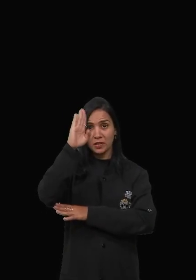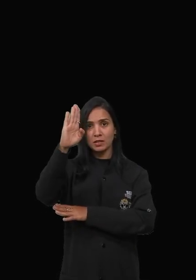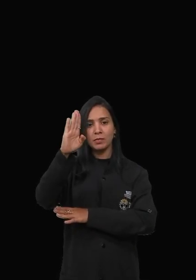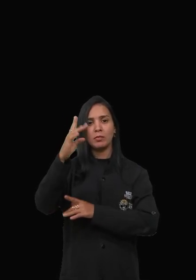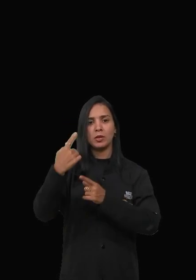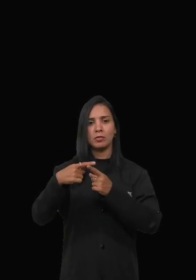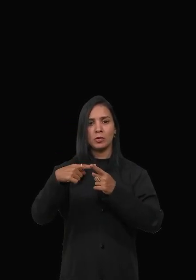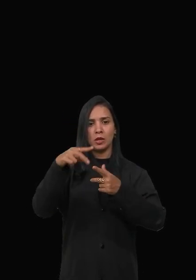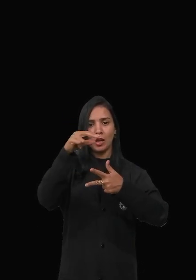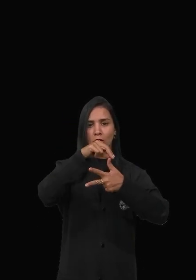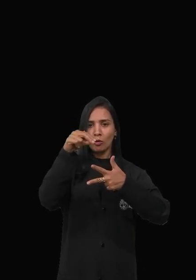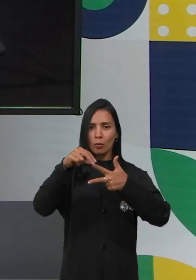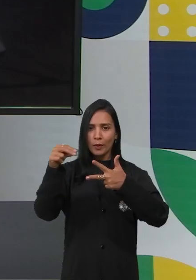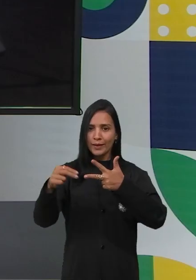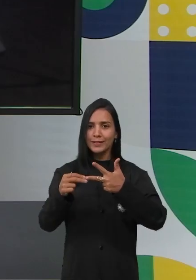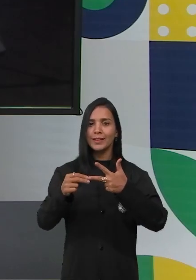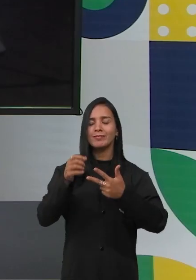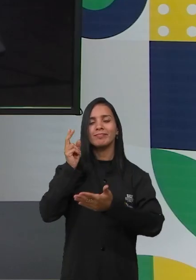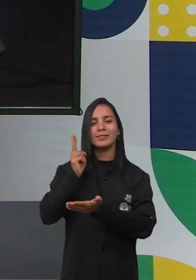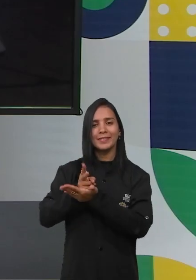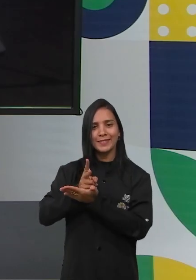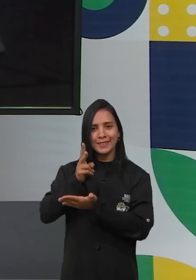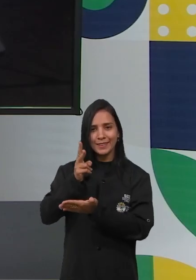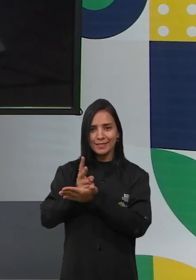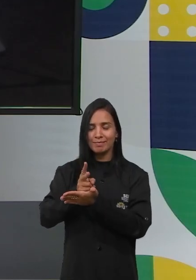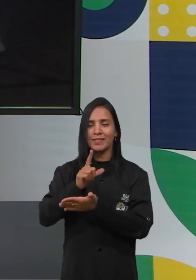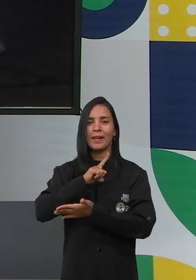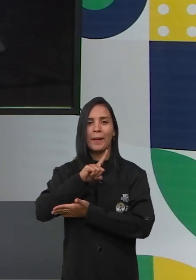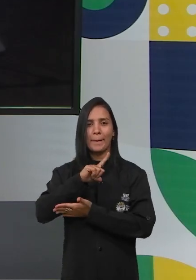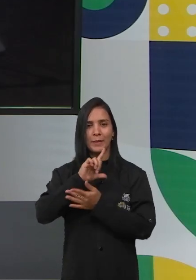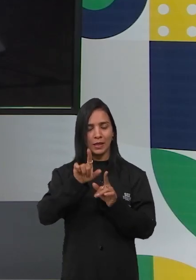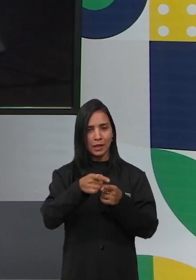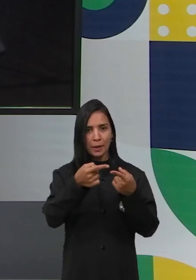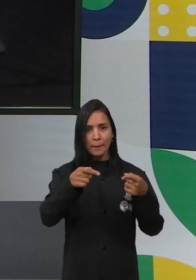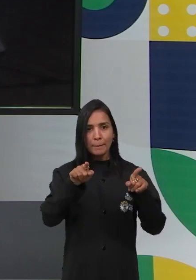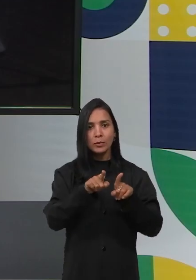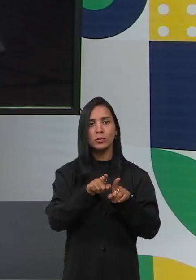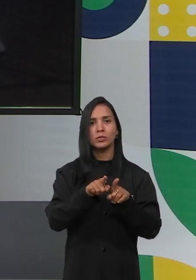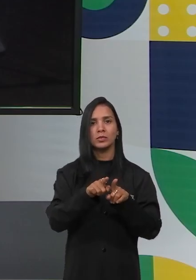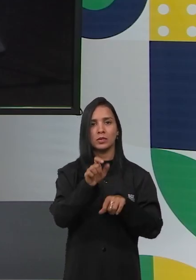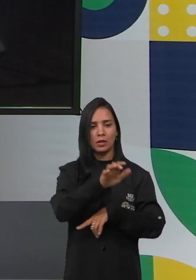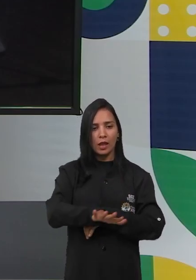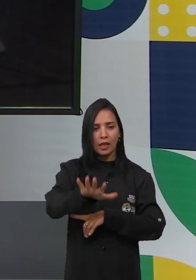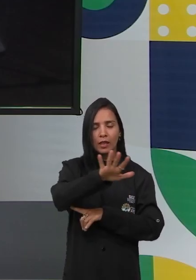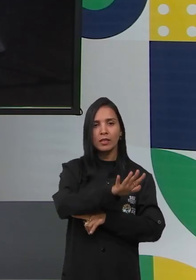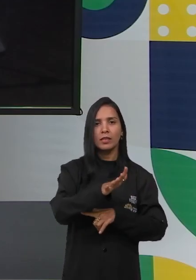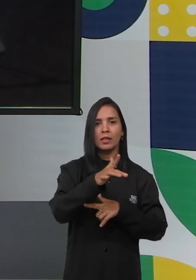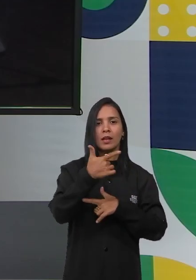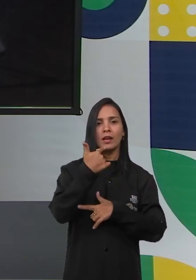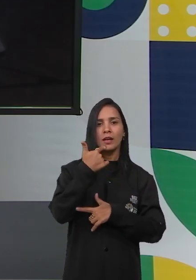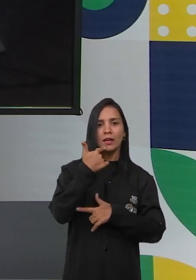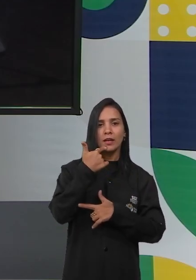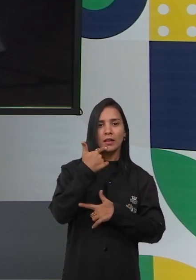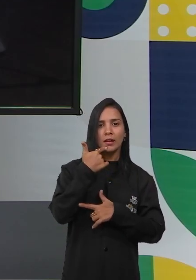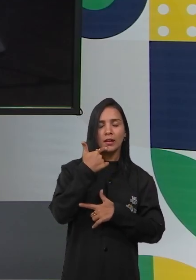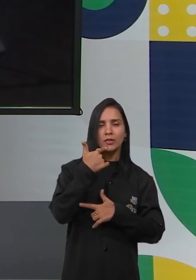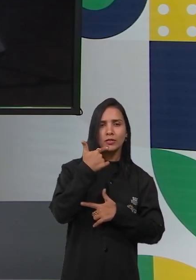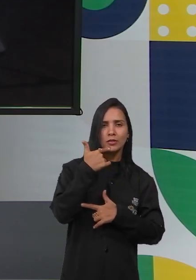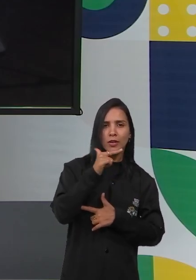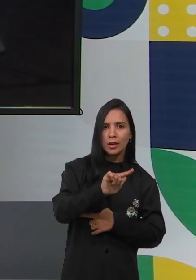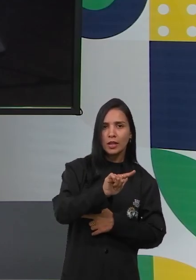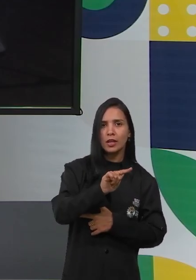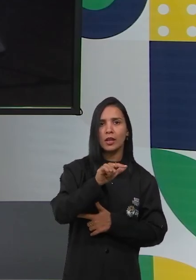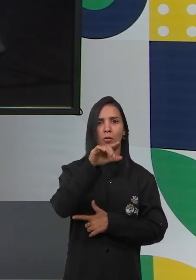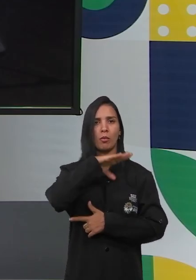cai muita, nas questões de arte, língua portuguesa, cai muito sobre questões